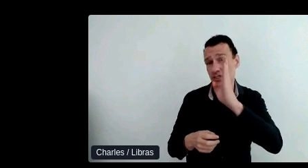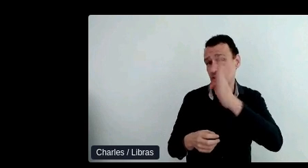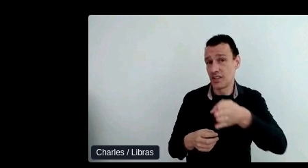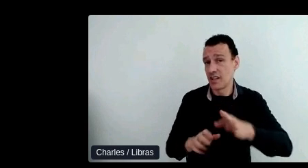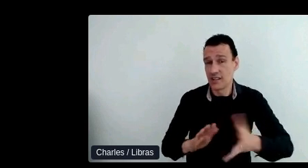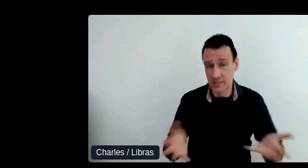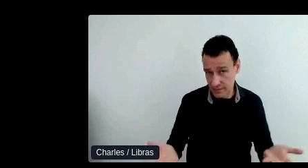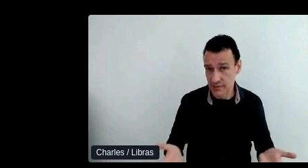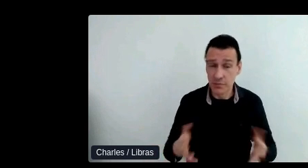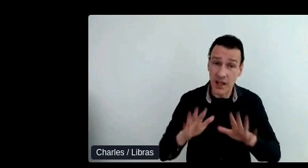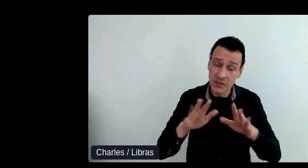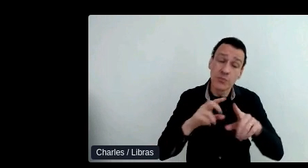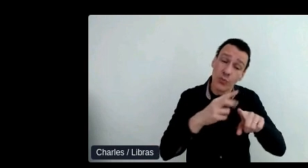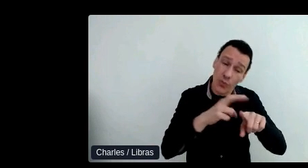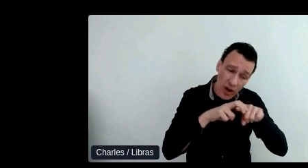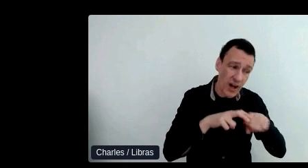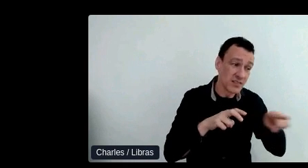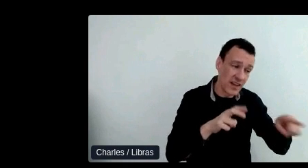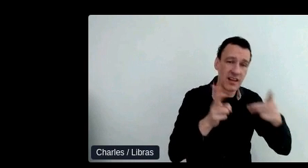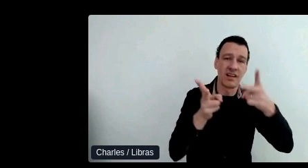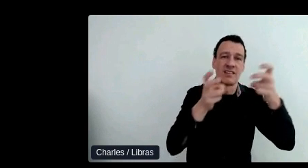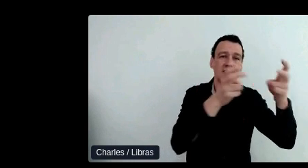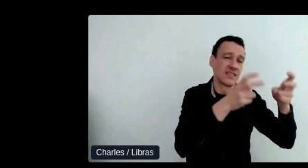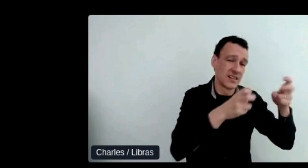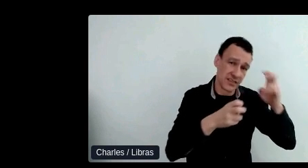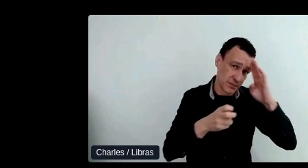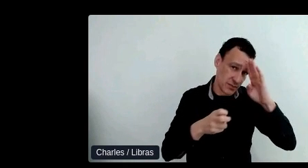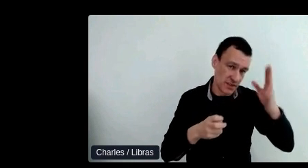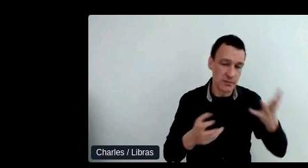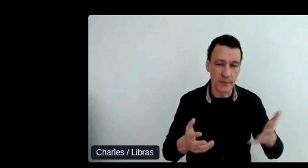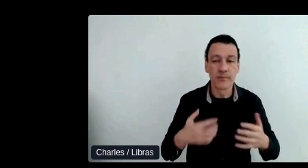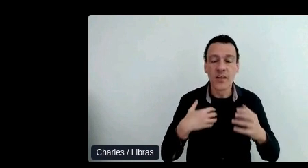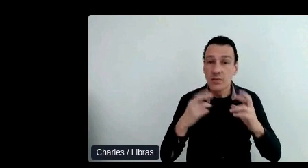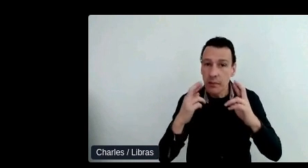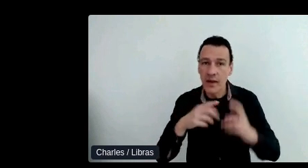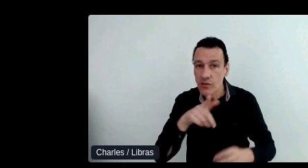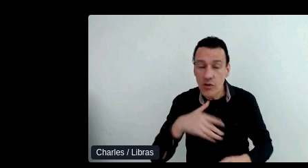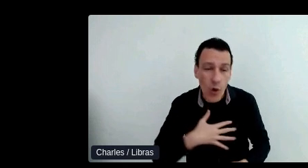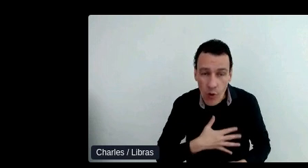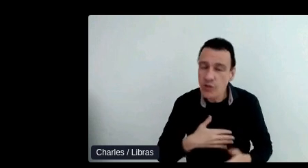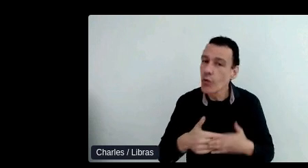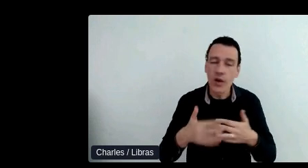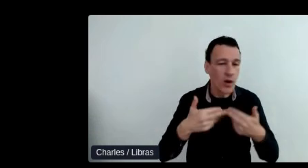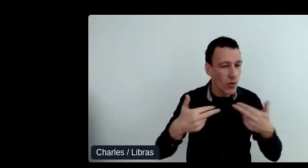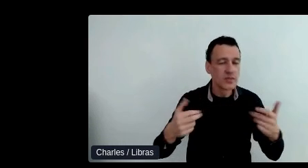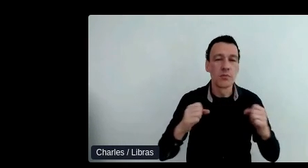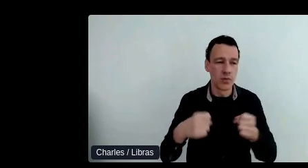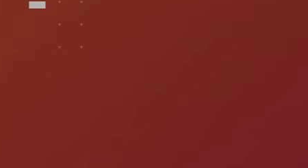Obrigada, espero que vocês tenham gostado. E qualquer dúvida, podem perguntar mesmo.